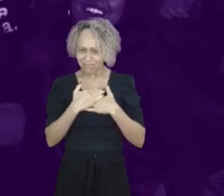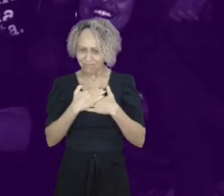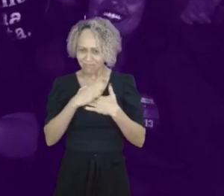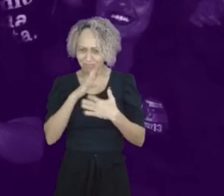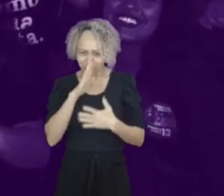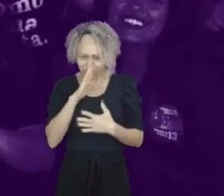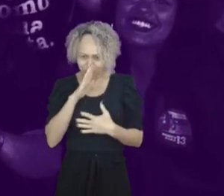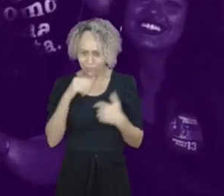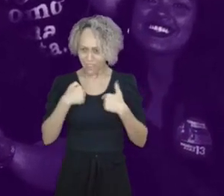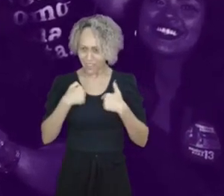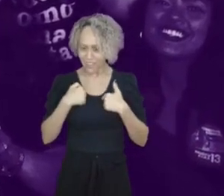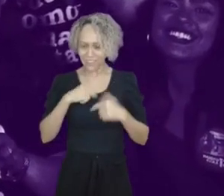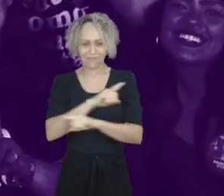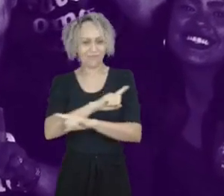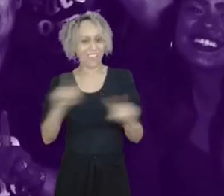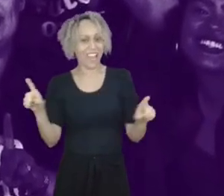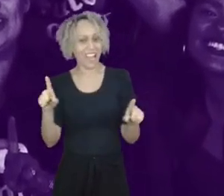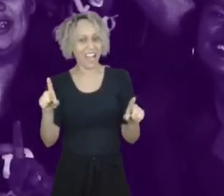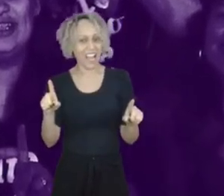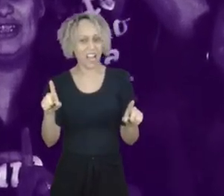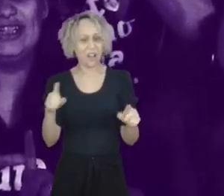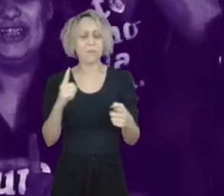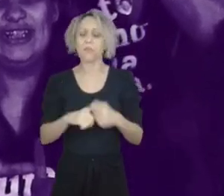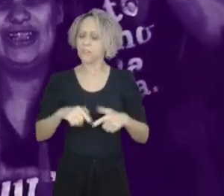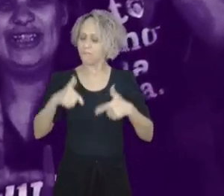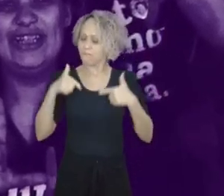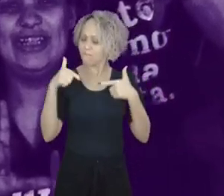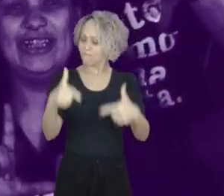Ninguém vai me impedir de cantar e lutar.